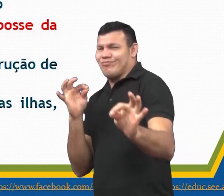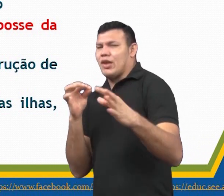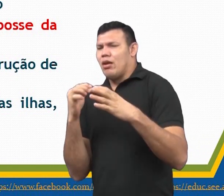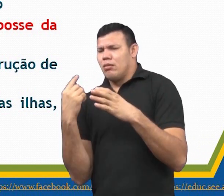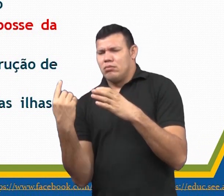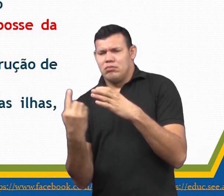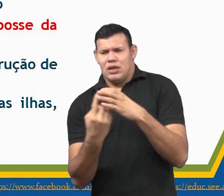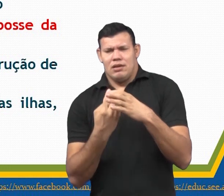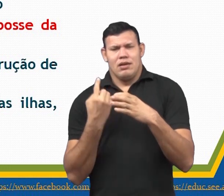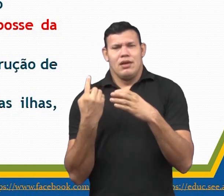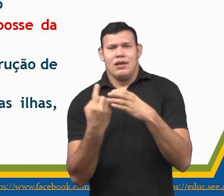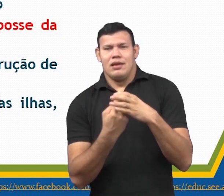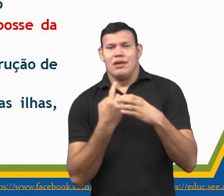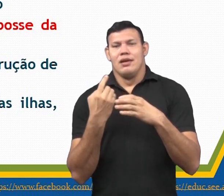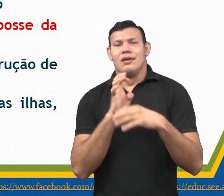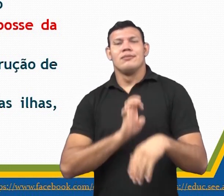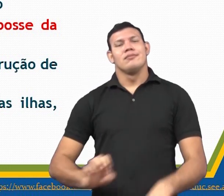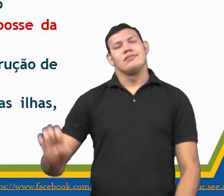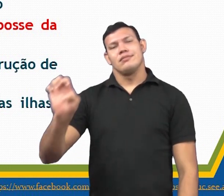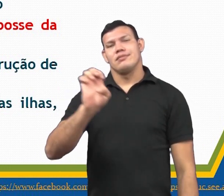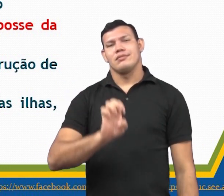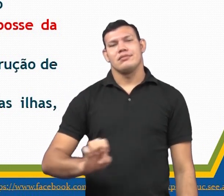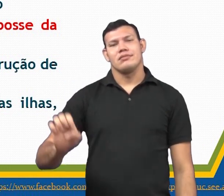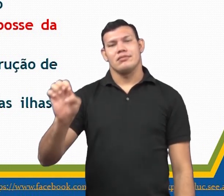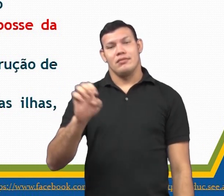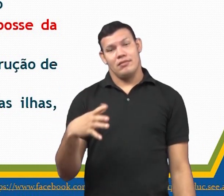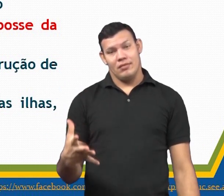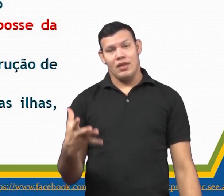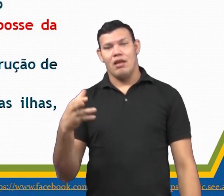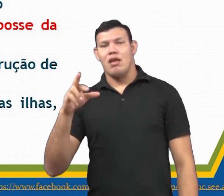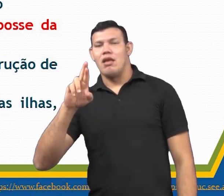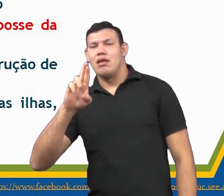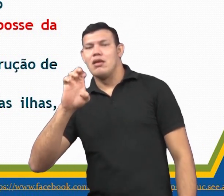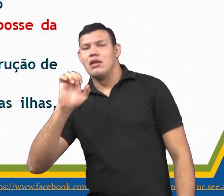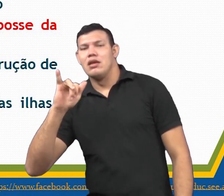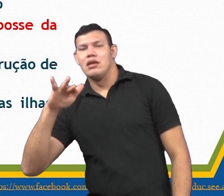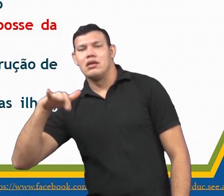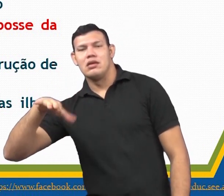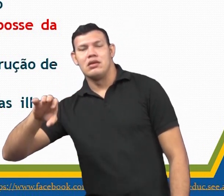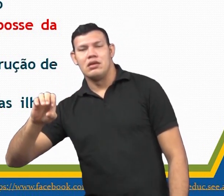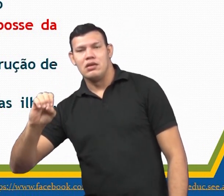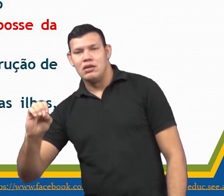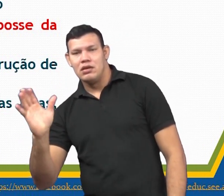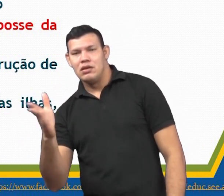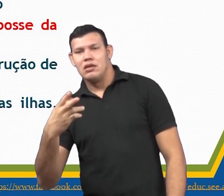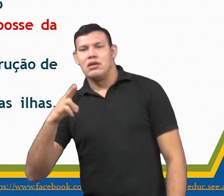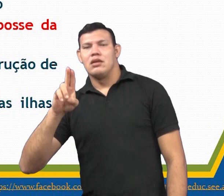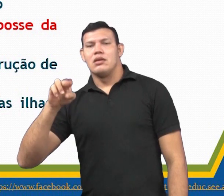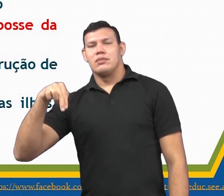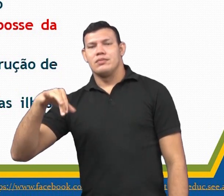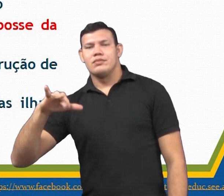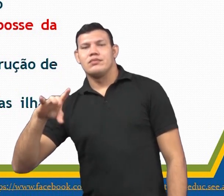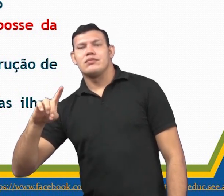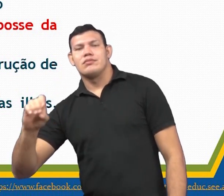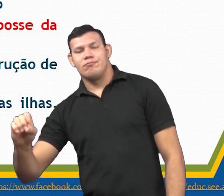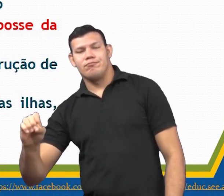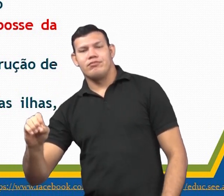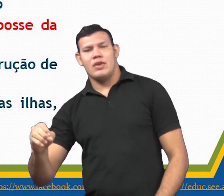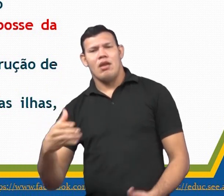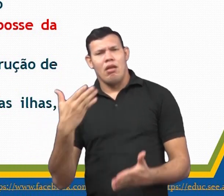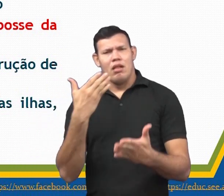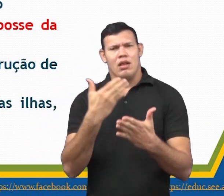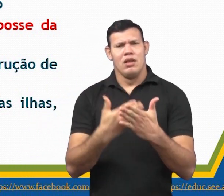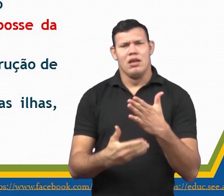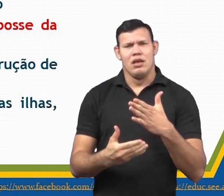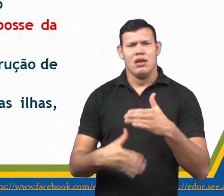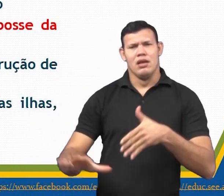em relação à Europa. O Reino Unido, no final do século XVIII, perdia as colônias da América e